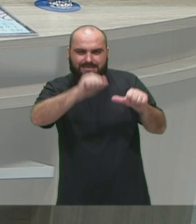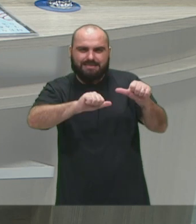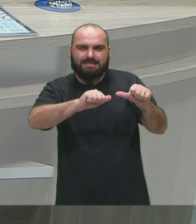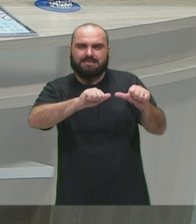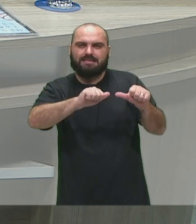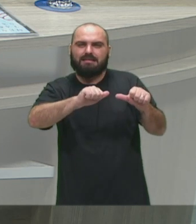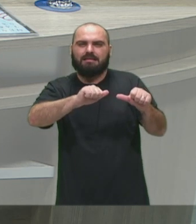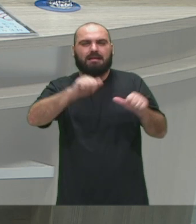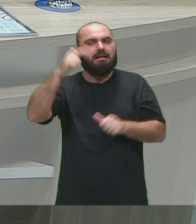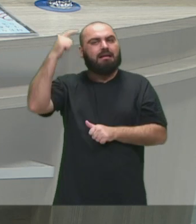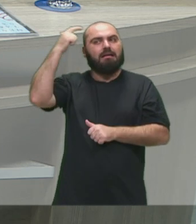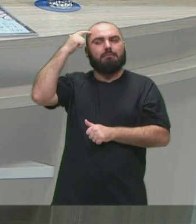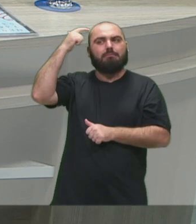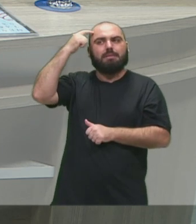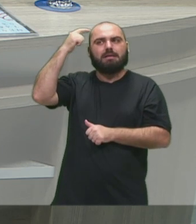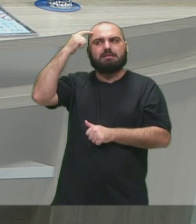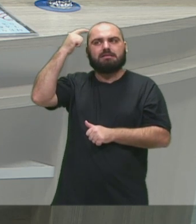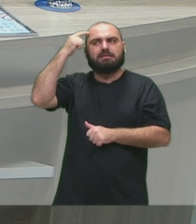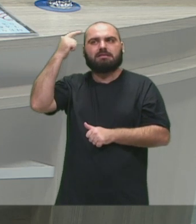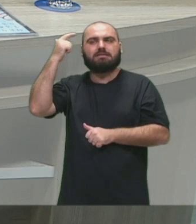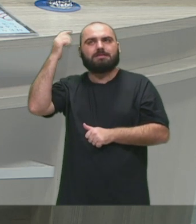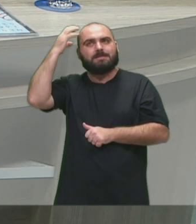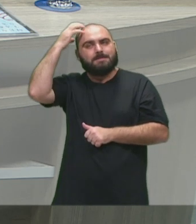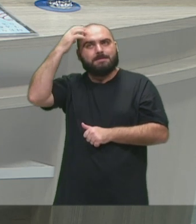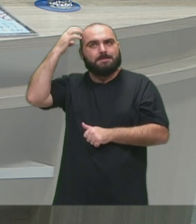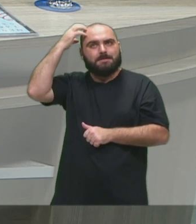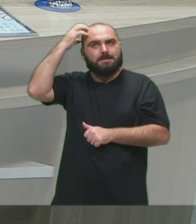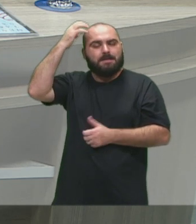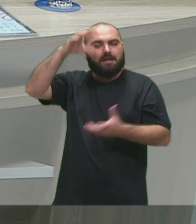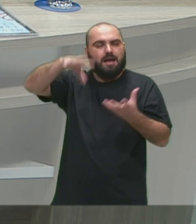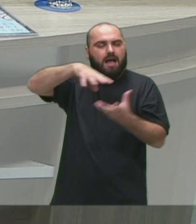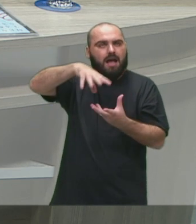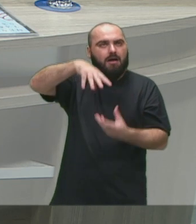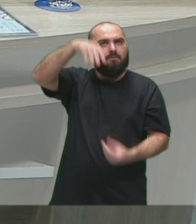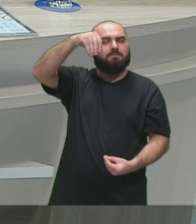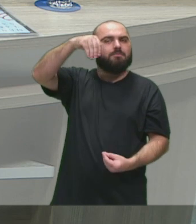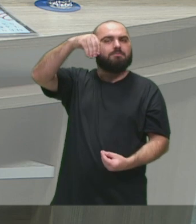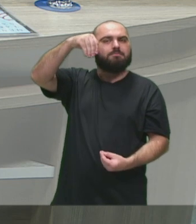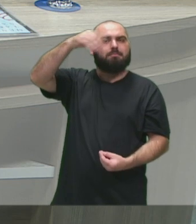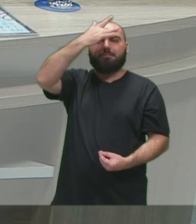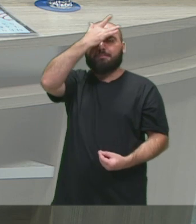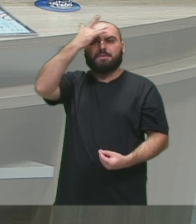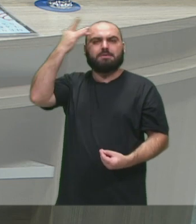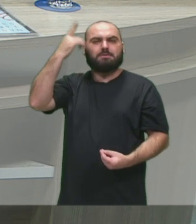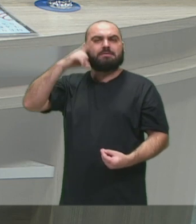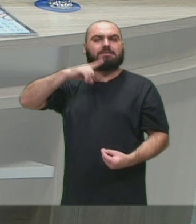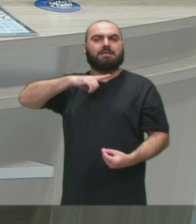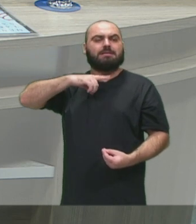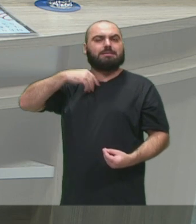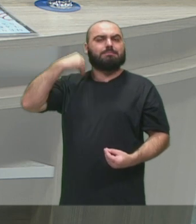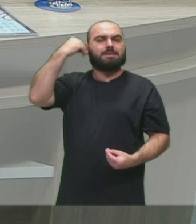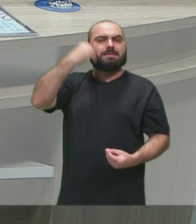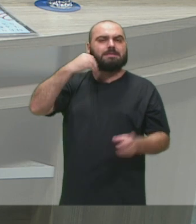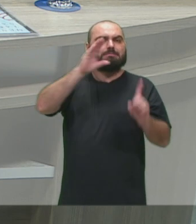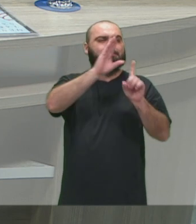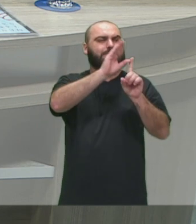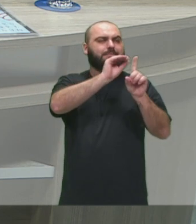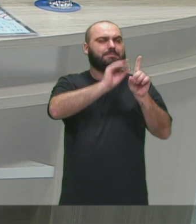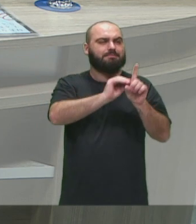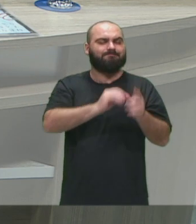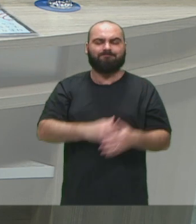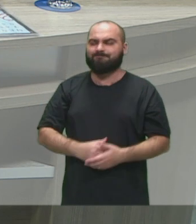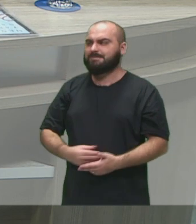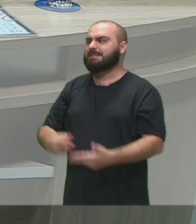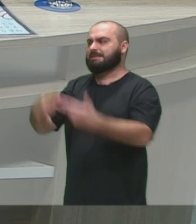com a cabeça e com a alma de uma pessoa que passa por um abuso desse, né? Os traumas são